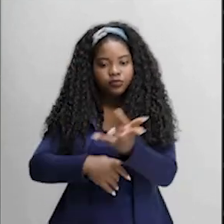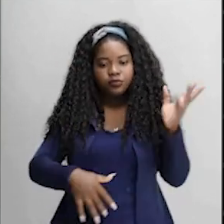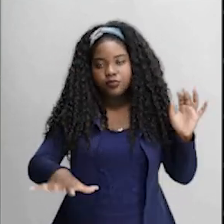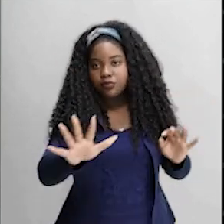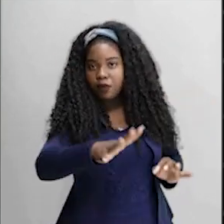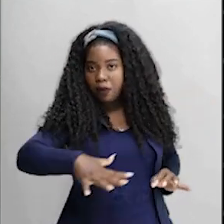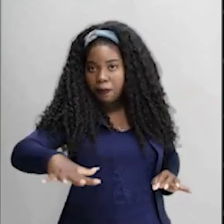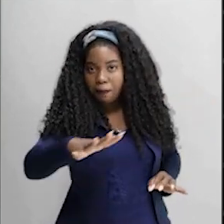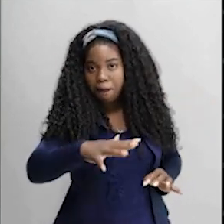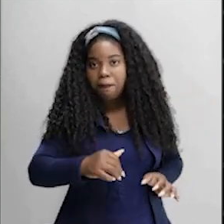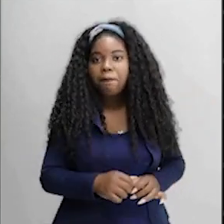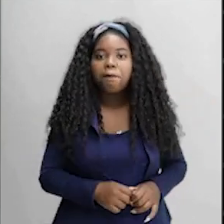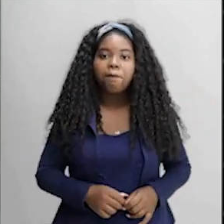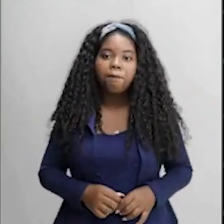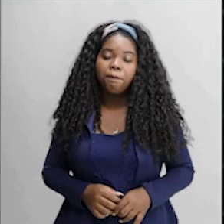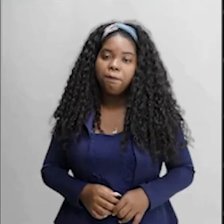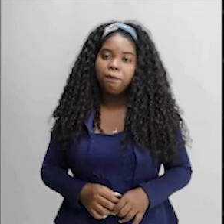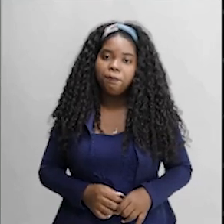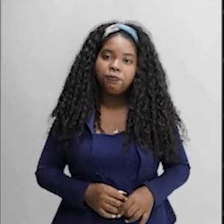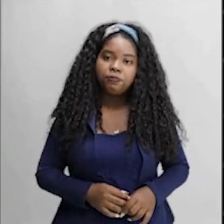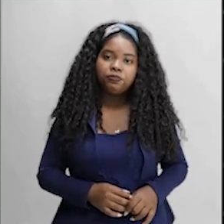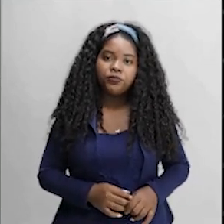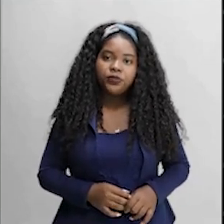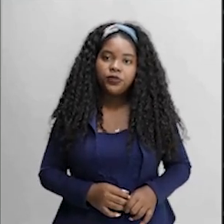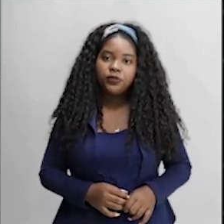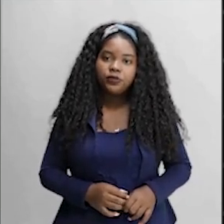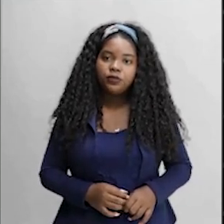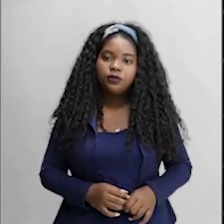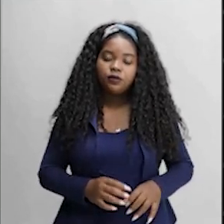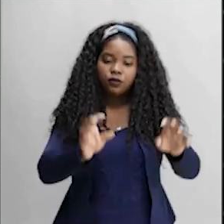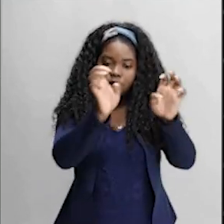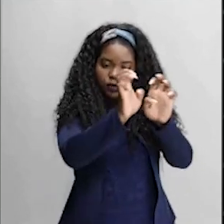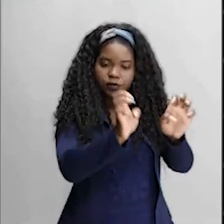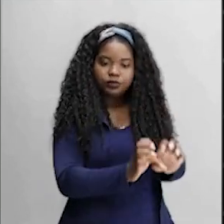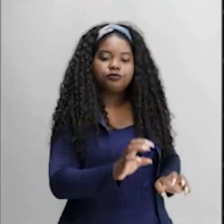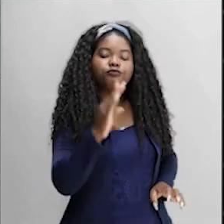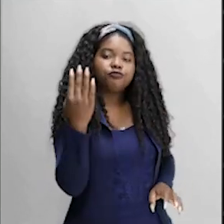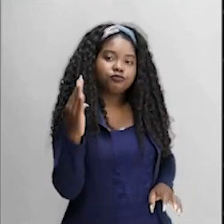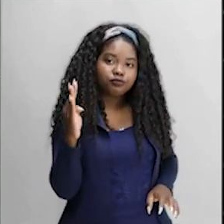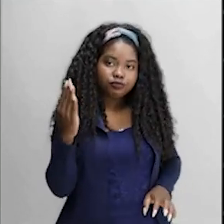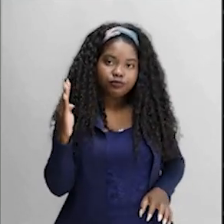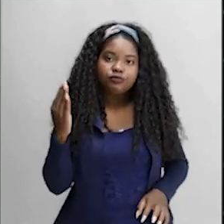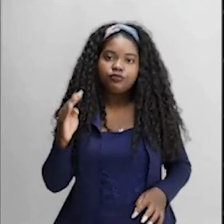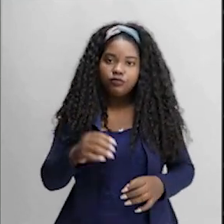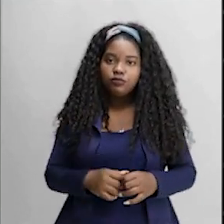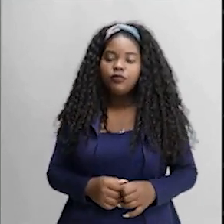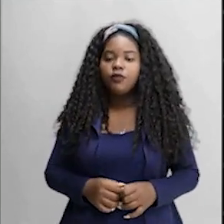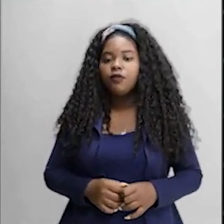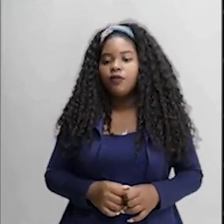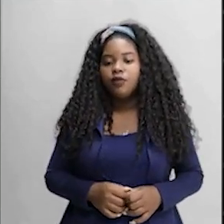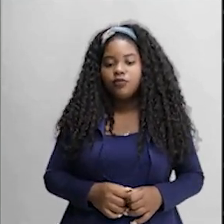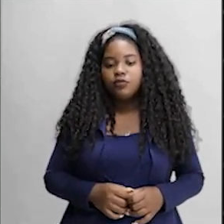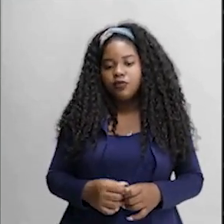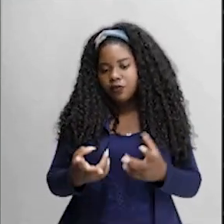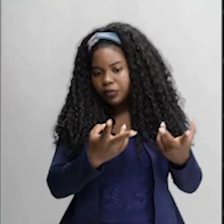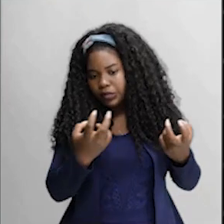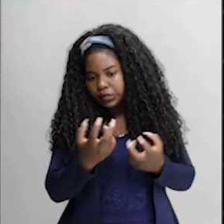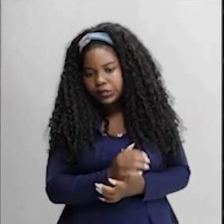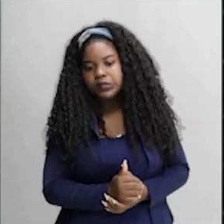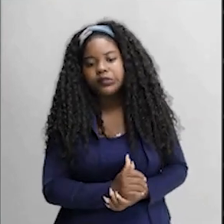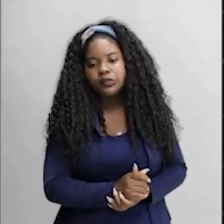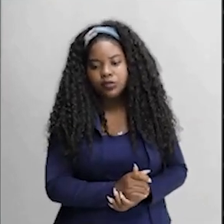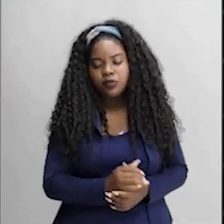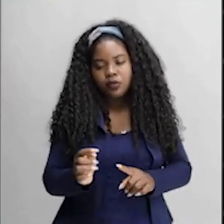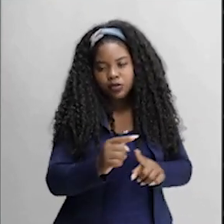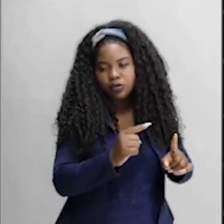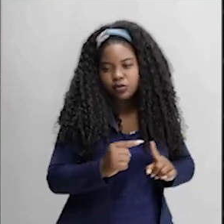obviamente, certo? A natureza com a sua estrutura biológica. Então, se nós formos buscar elementos da estrutura biológica